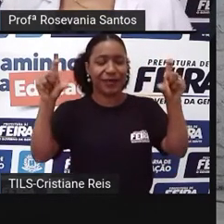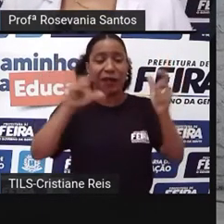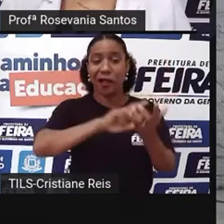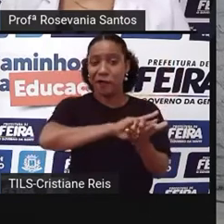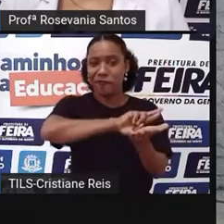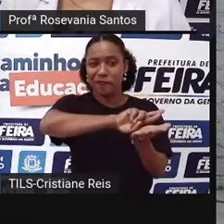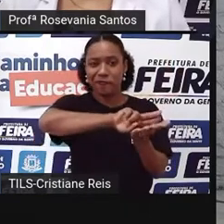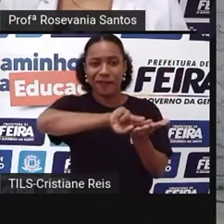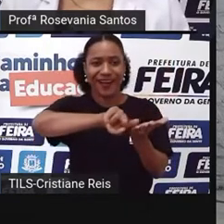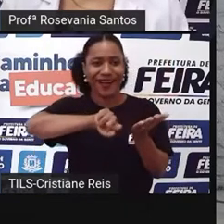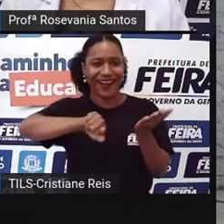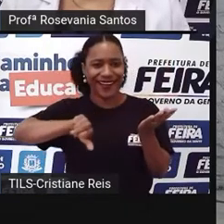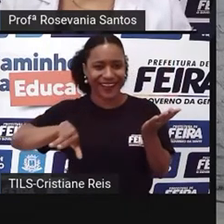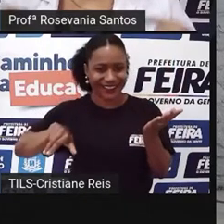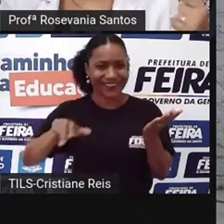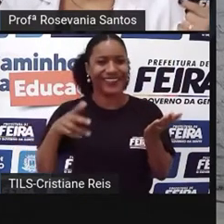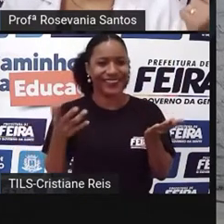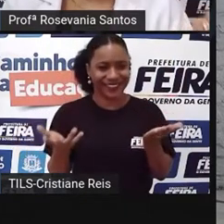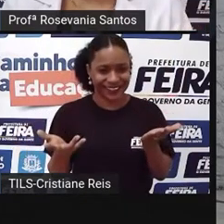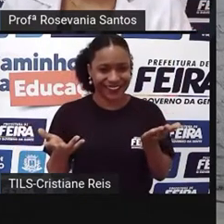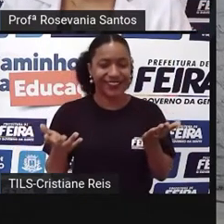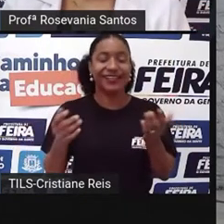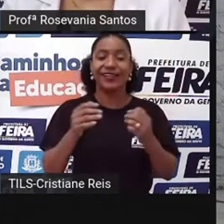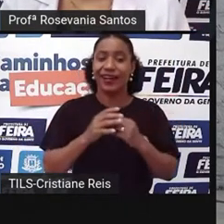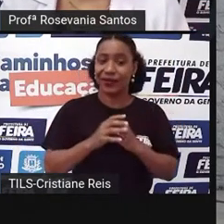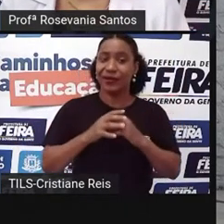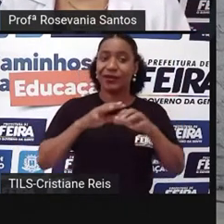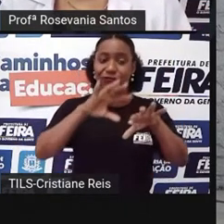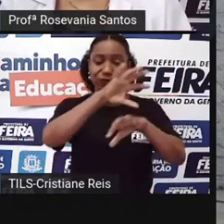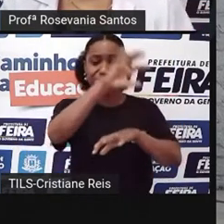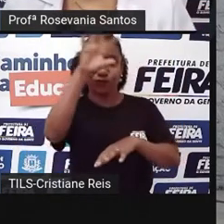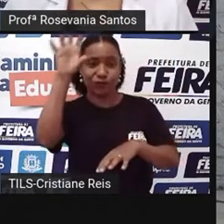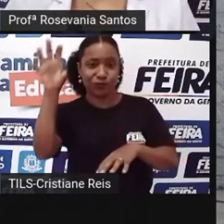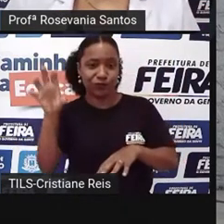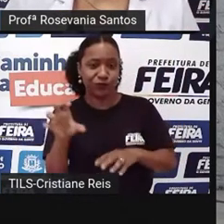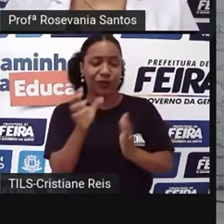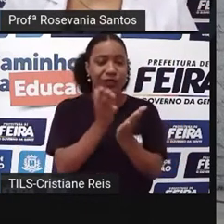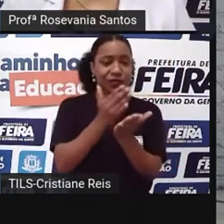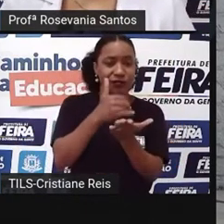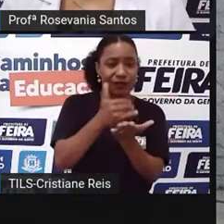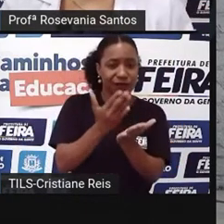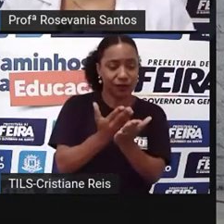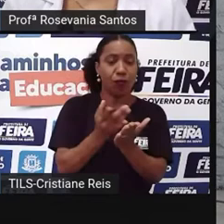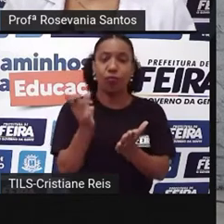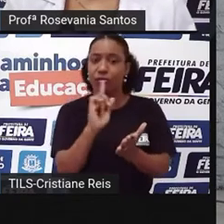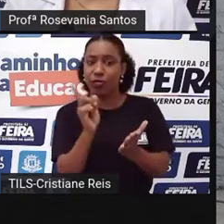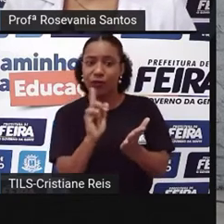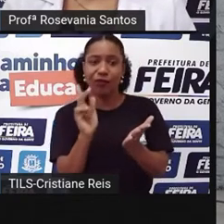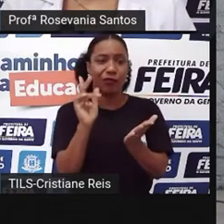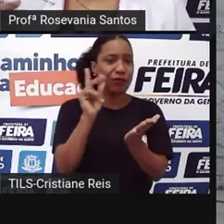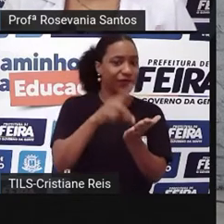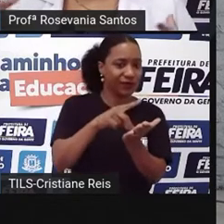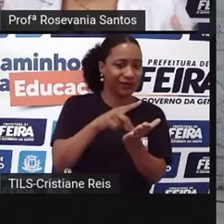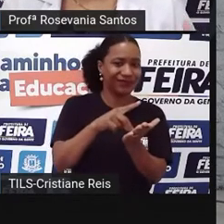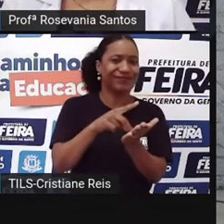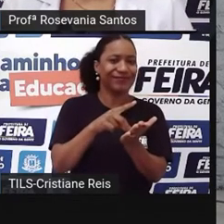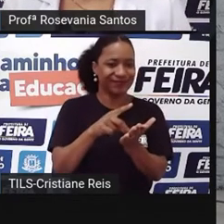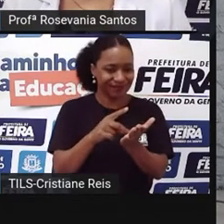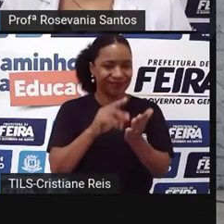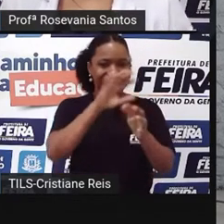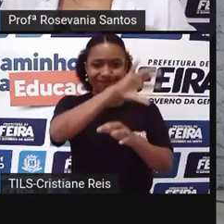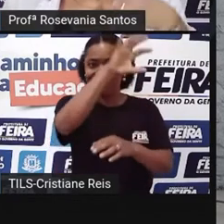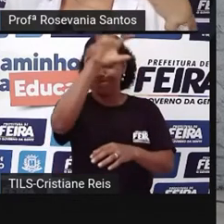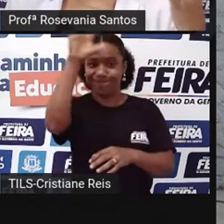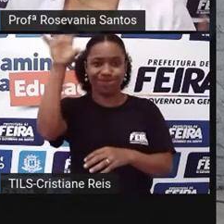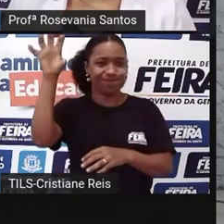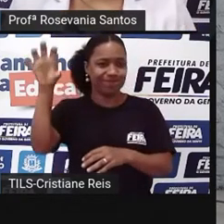a gente vem falando sobre essa divisão não oficial, né, do território brasileiro, que é essa divisão, né, geoeconômica dessas